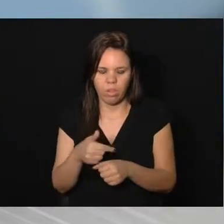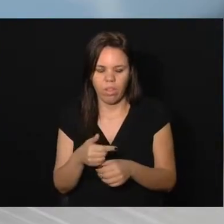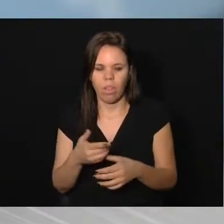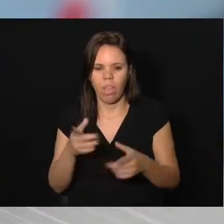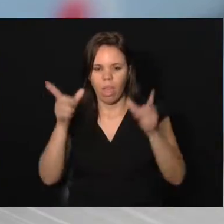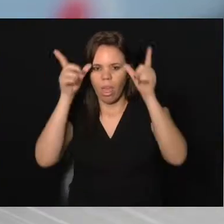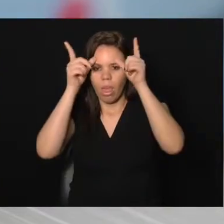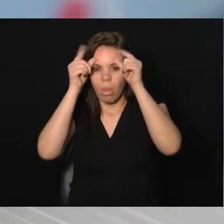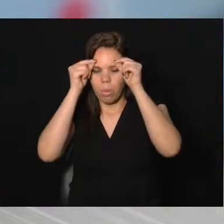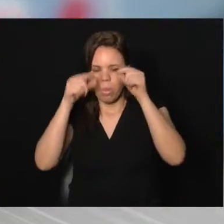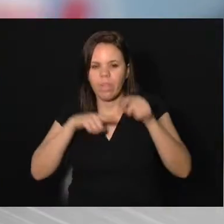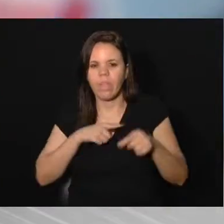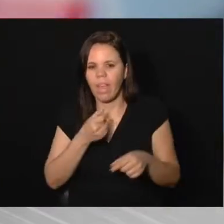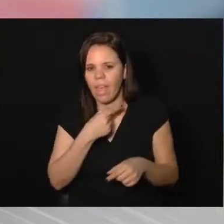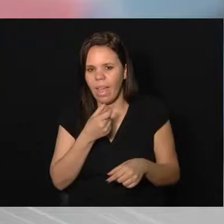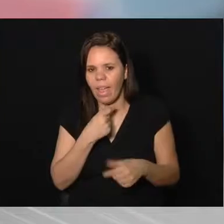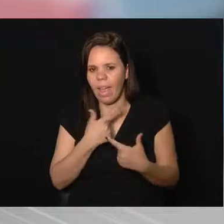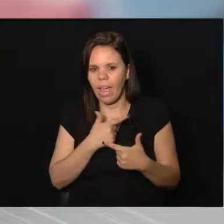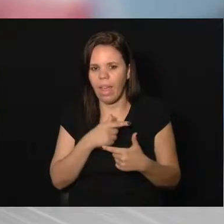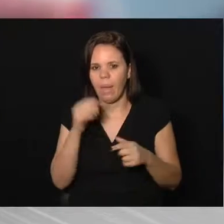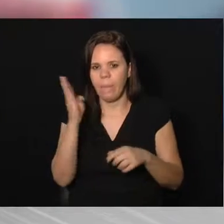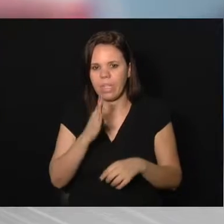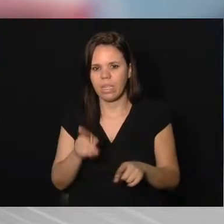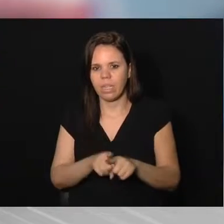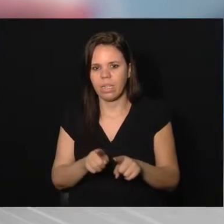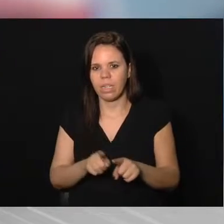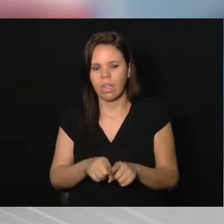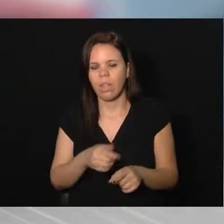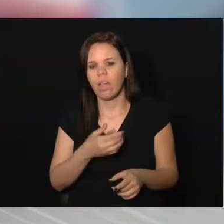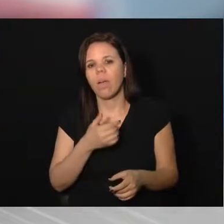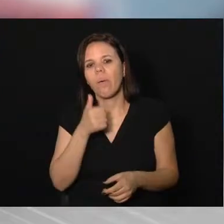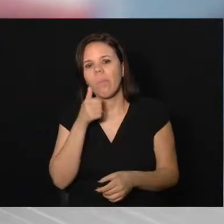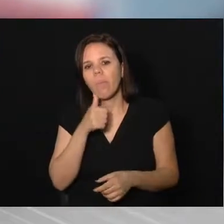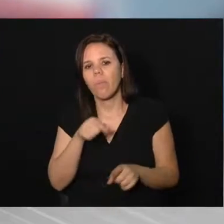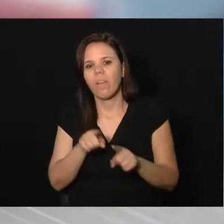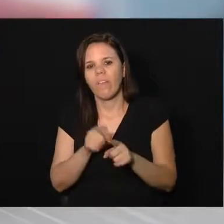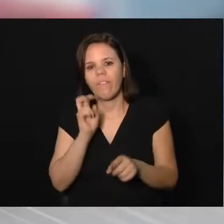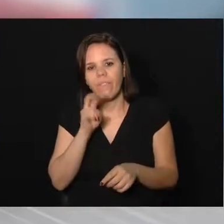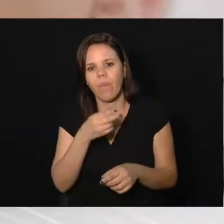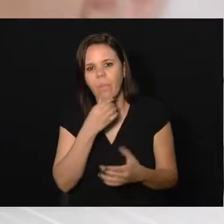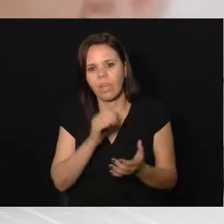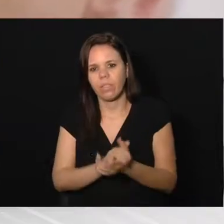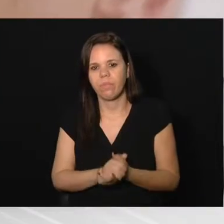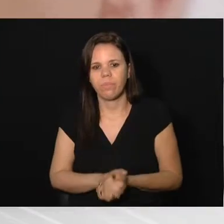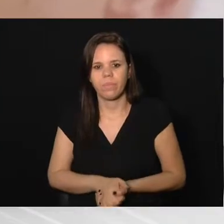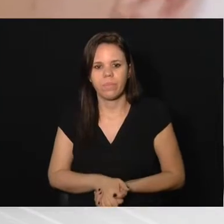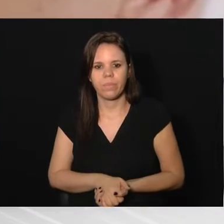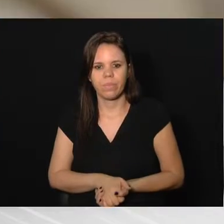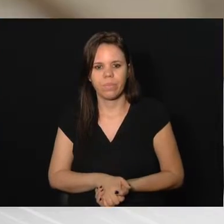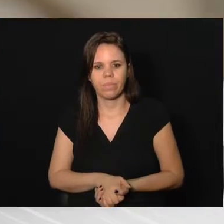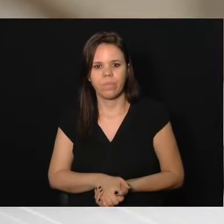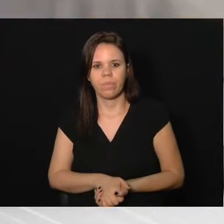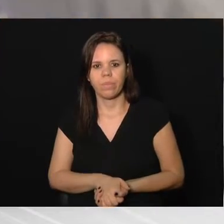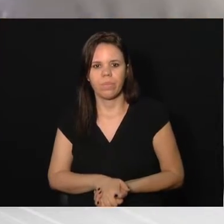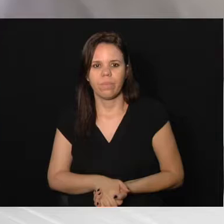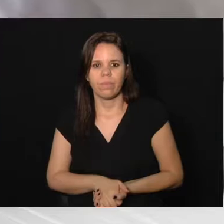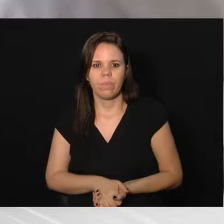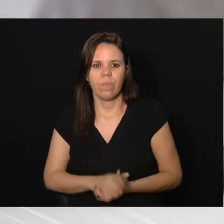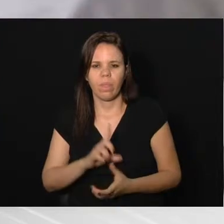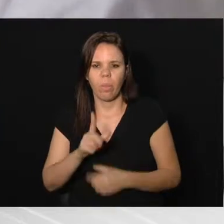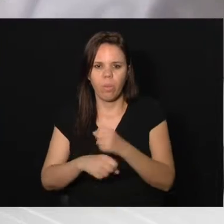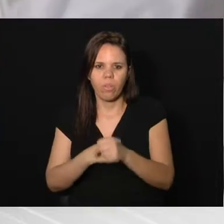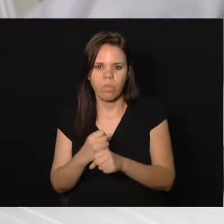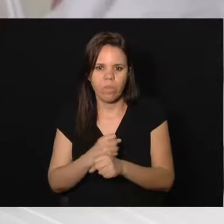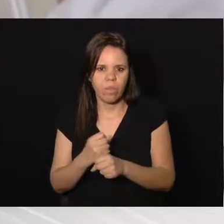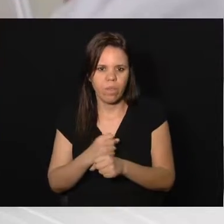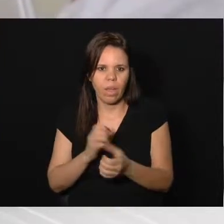relaxar, tem comédia brasileira, A Mulher do Meu Marido. No elenco, Luana Piovani. Depois de alguns anos de casamento com